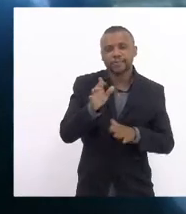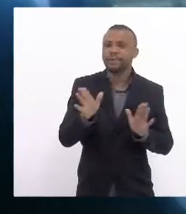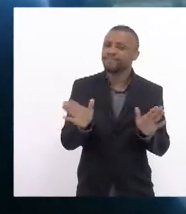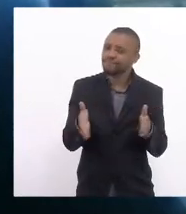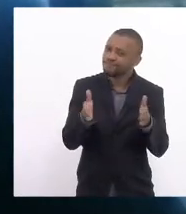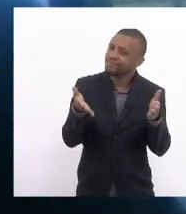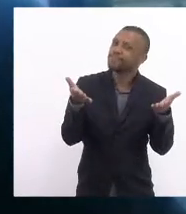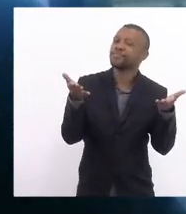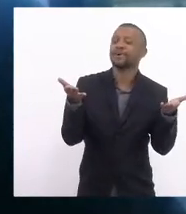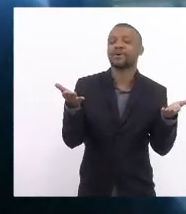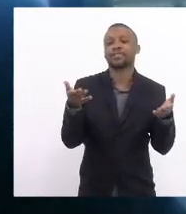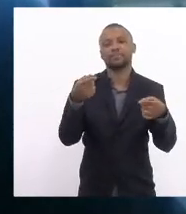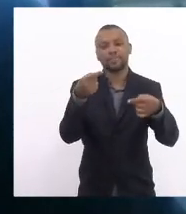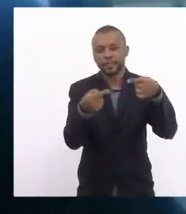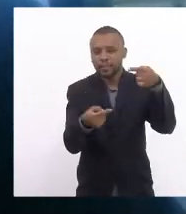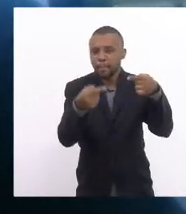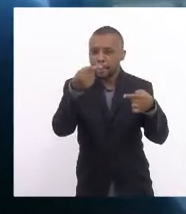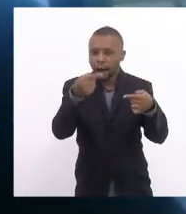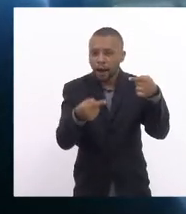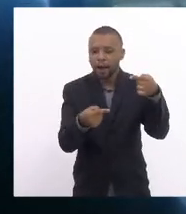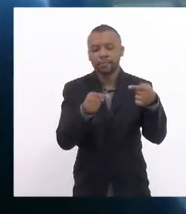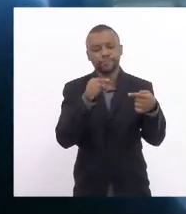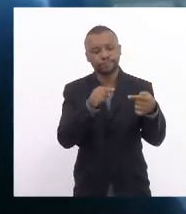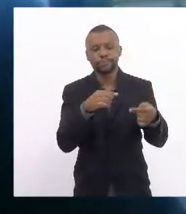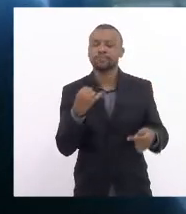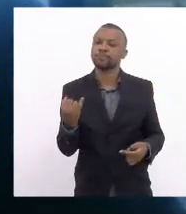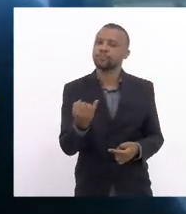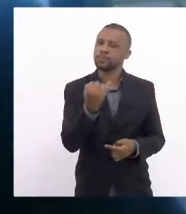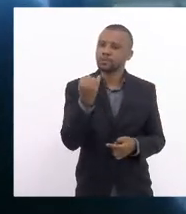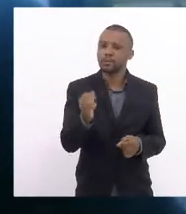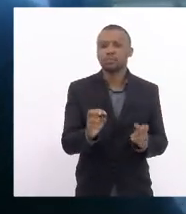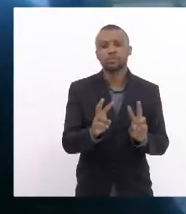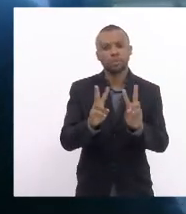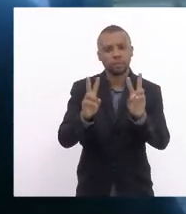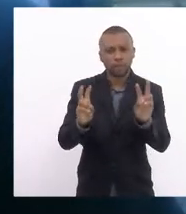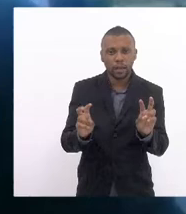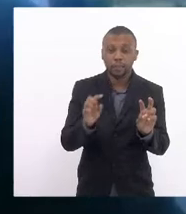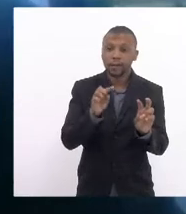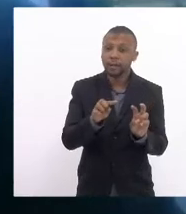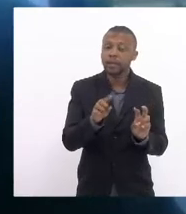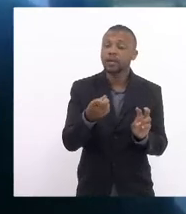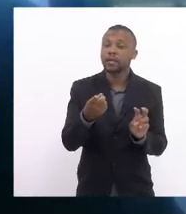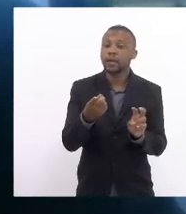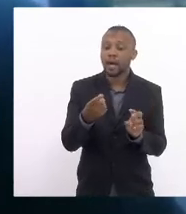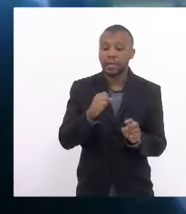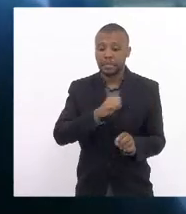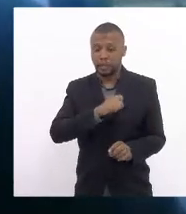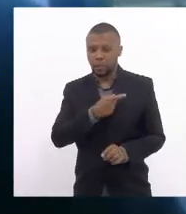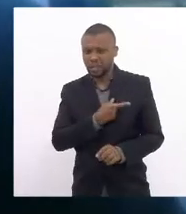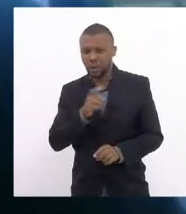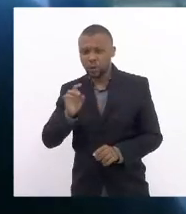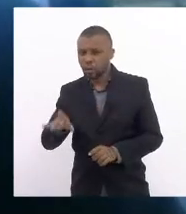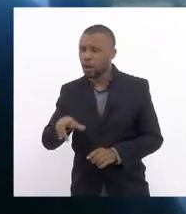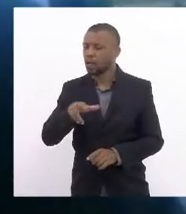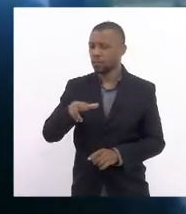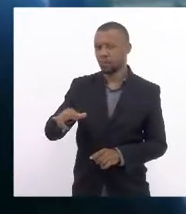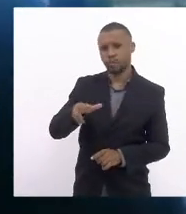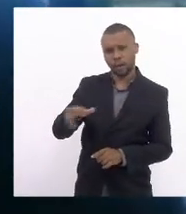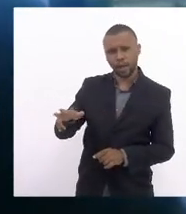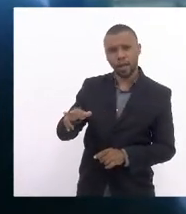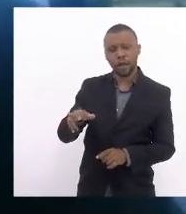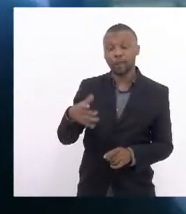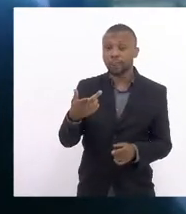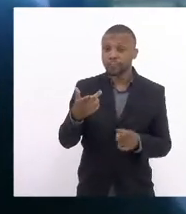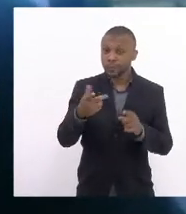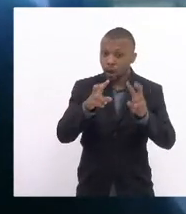também esse debate importante sobre um tema que não é só de São Gonçalo, né? É um tema da